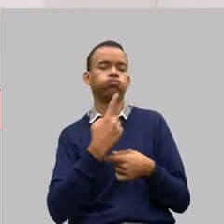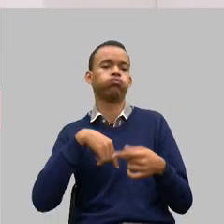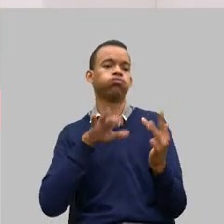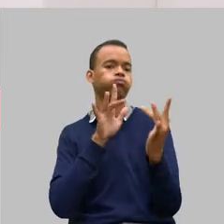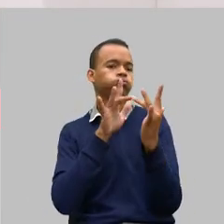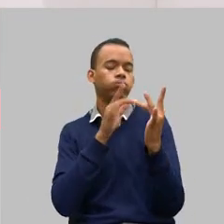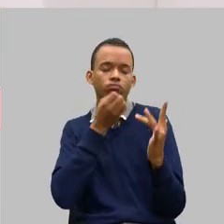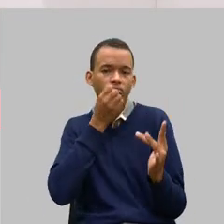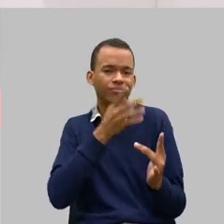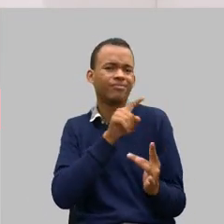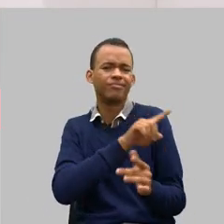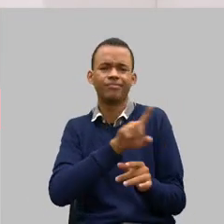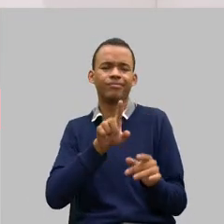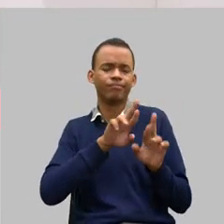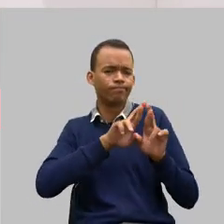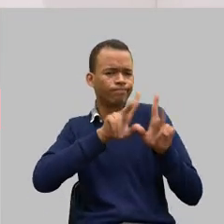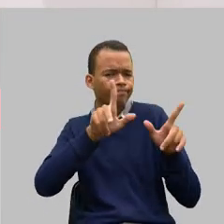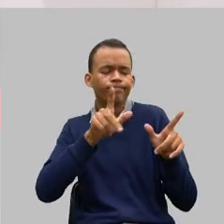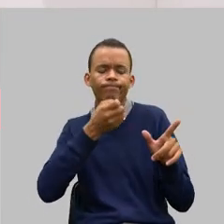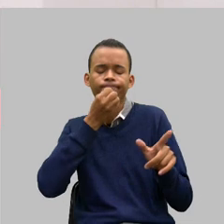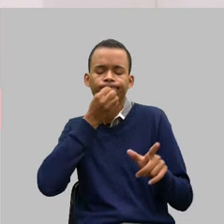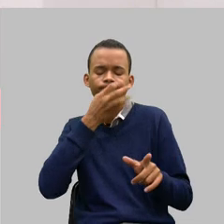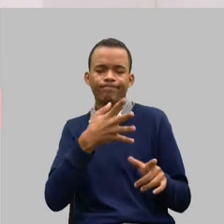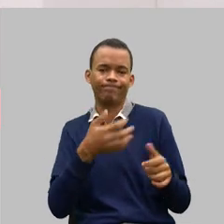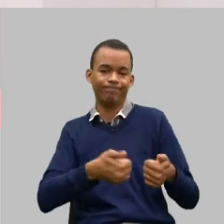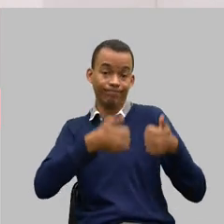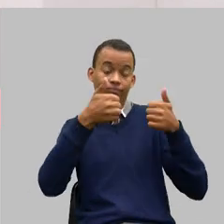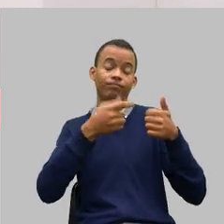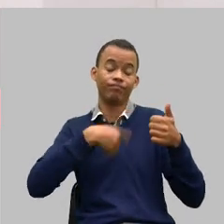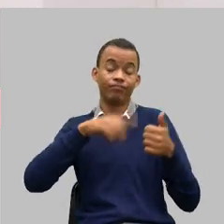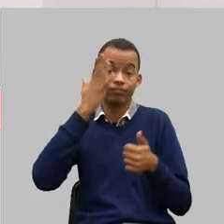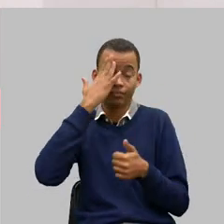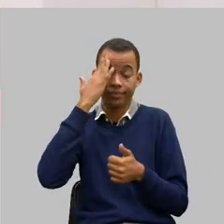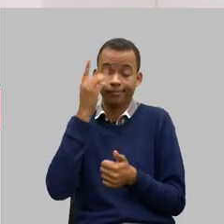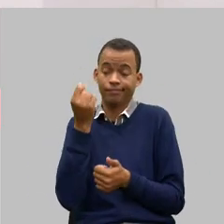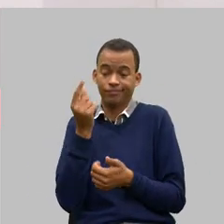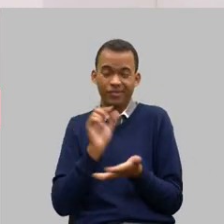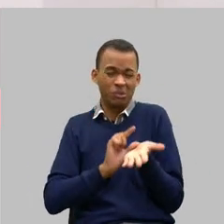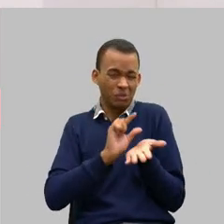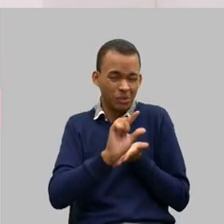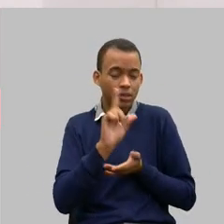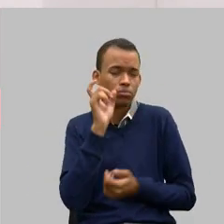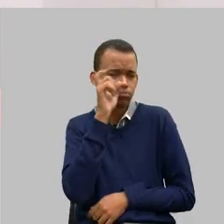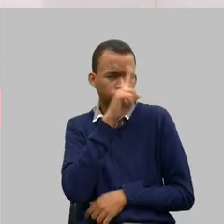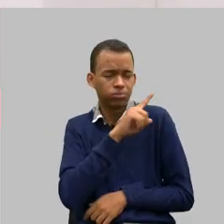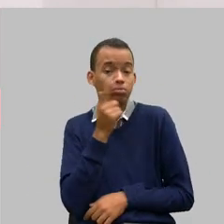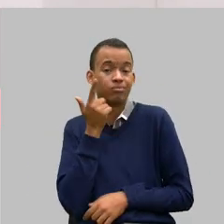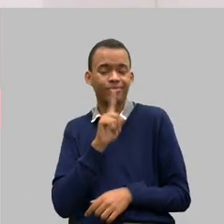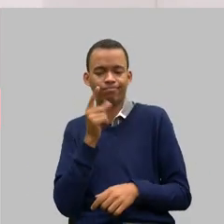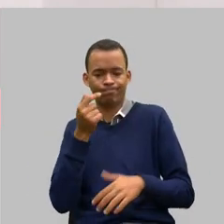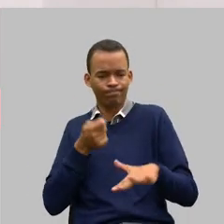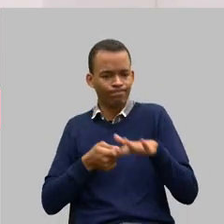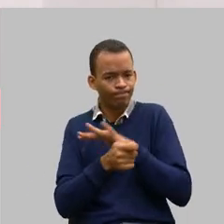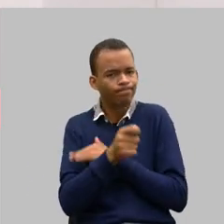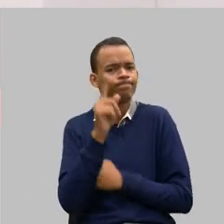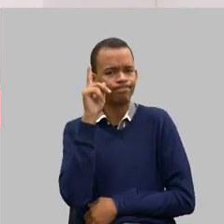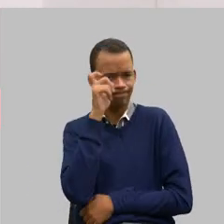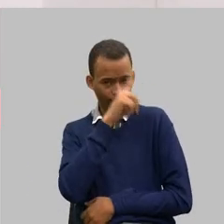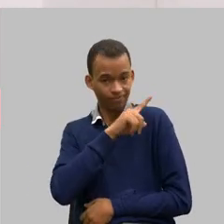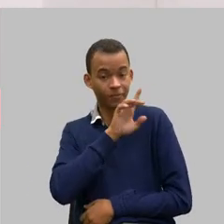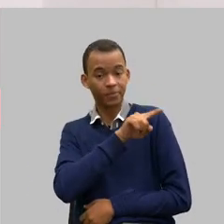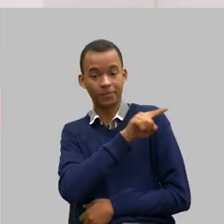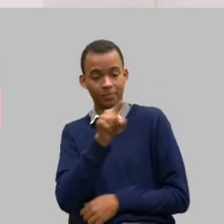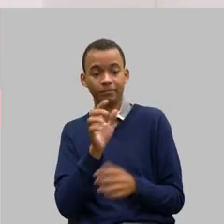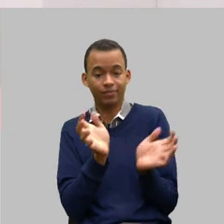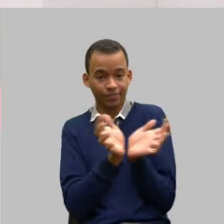grande a gente sabe da dificuldade que é de liberação de recursos de investimentos eh mas a sua equipe não tem